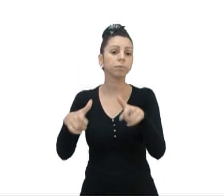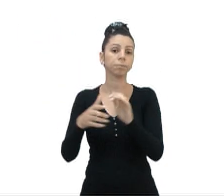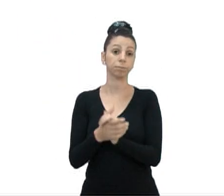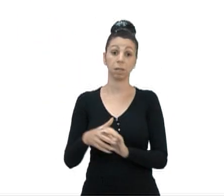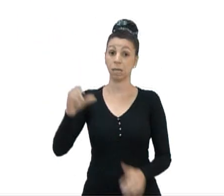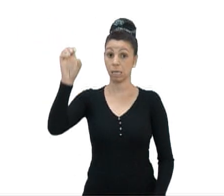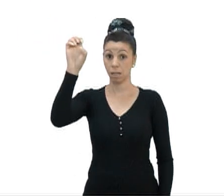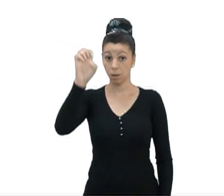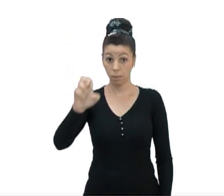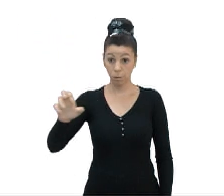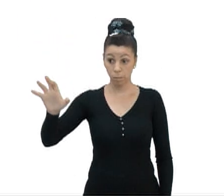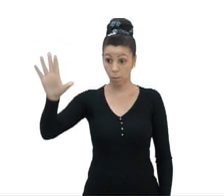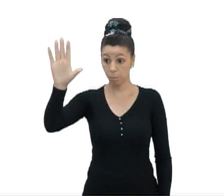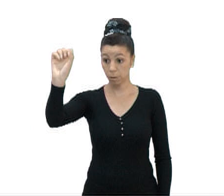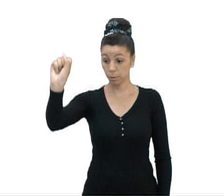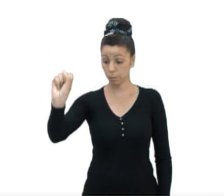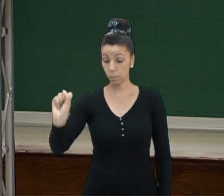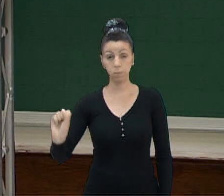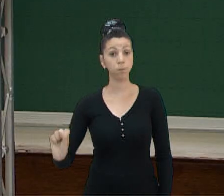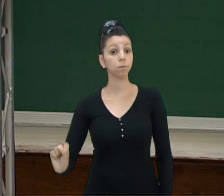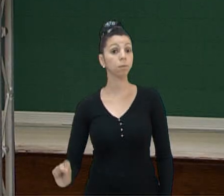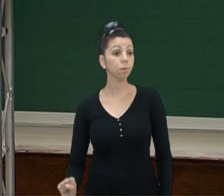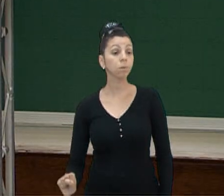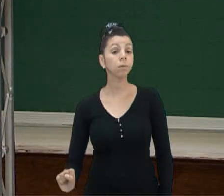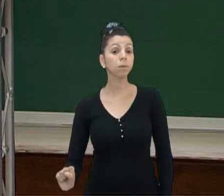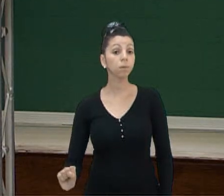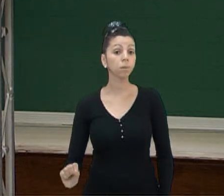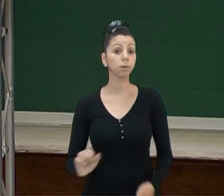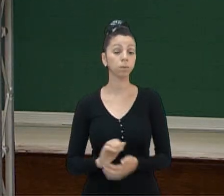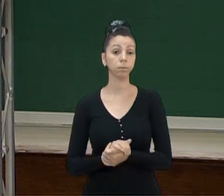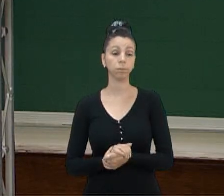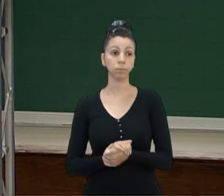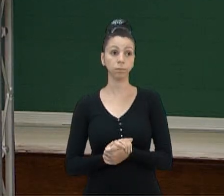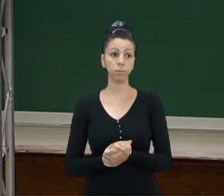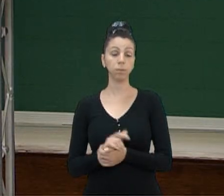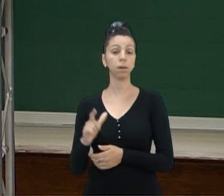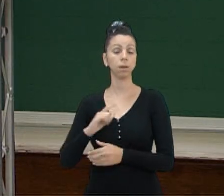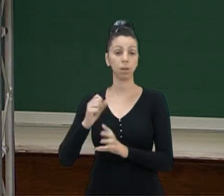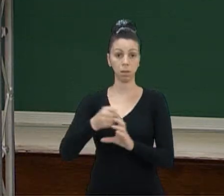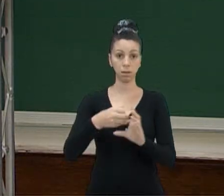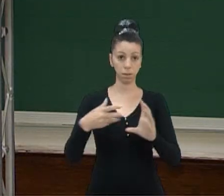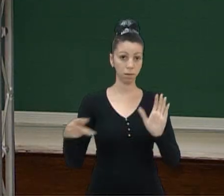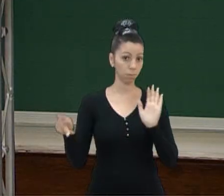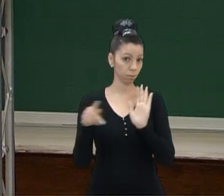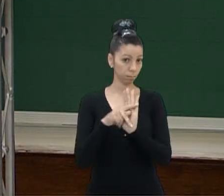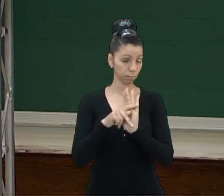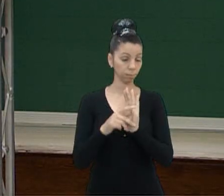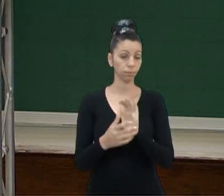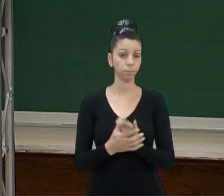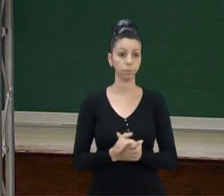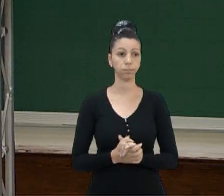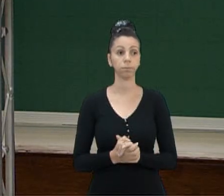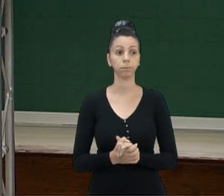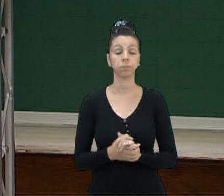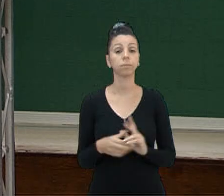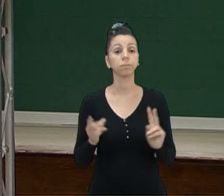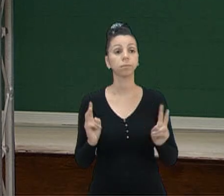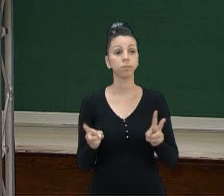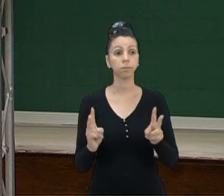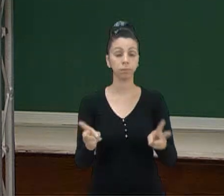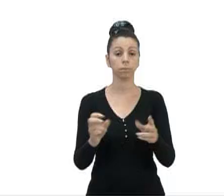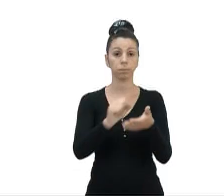do Sul, ou seja, porção sul do continente é que tem essas características, né? Continuando